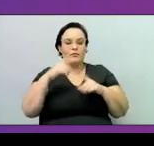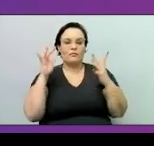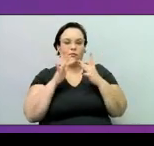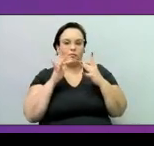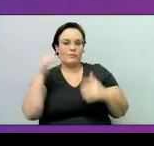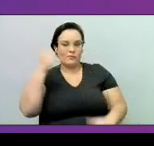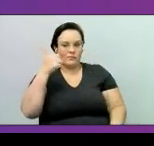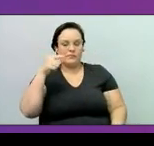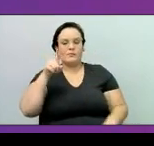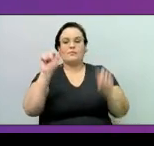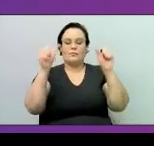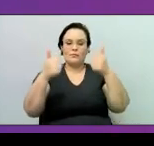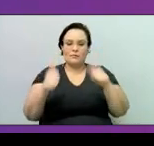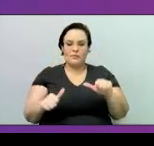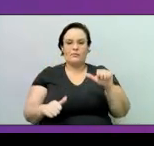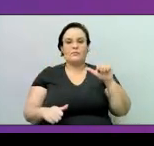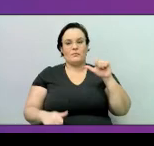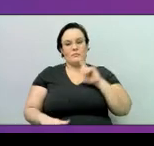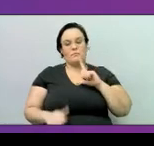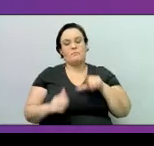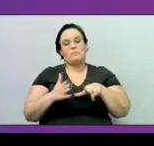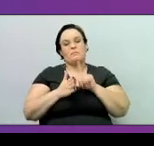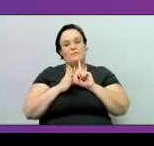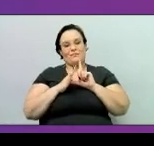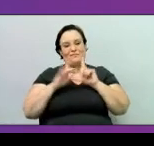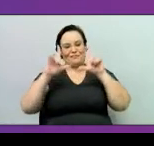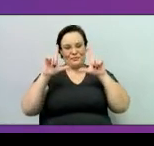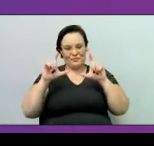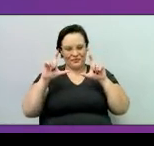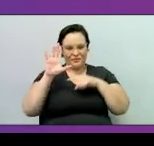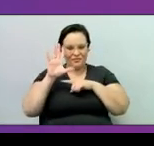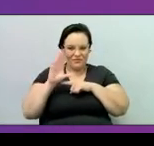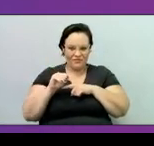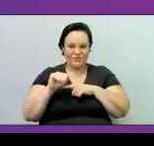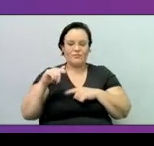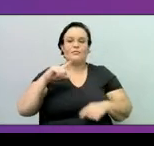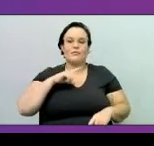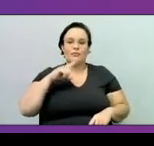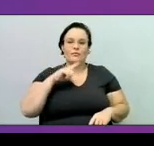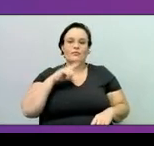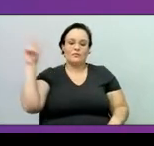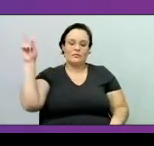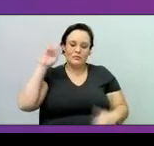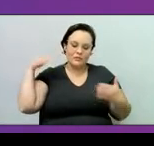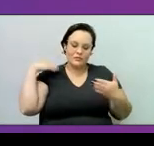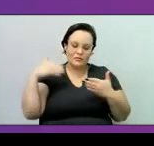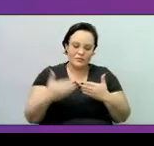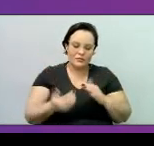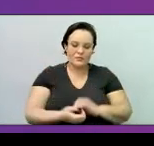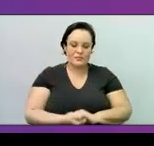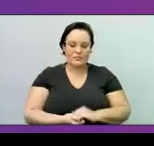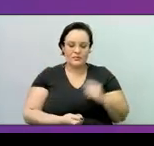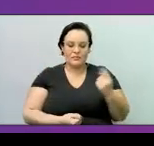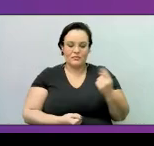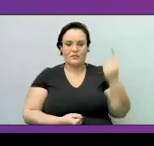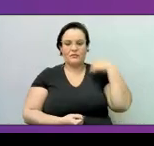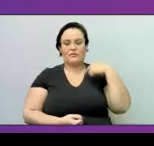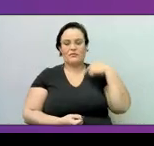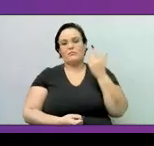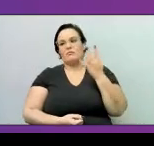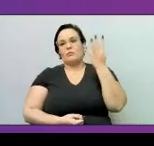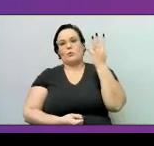imagem parece fotográfica né Que remédio EA toda uma história que vem lá de sei lá patronos antes